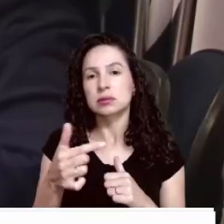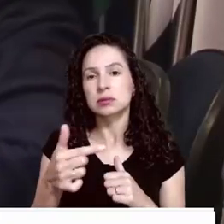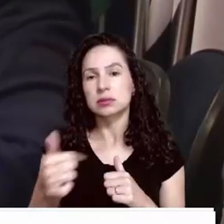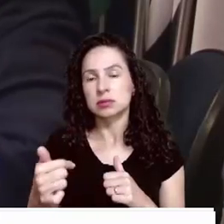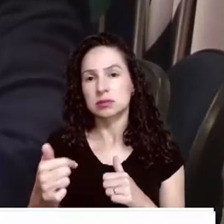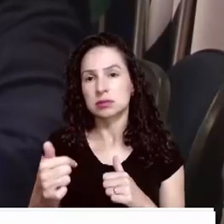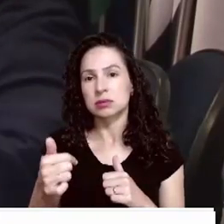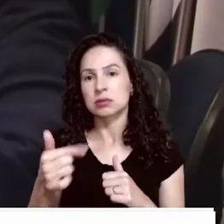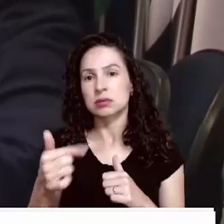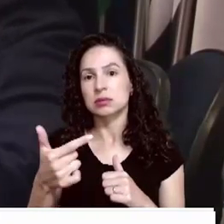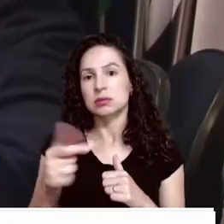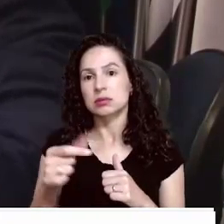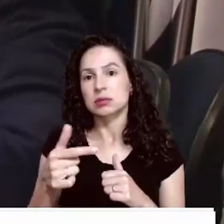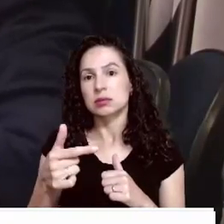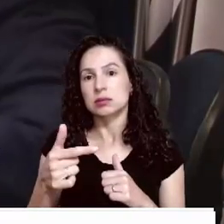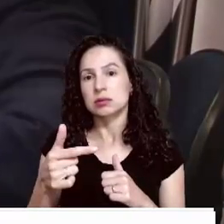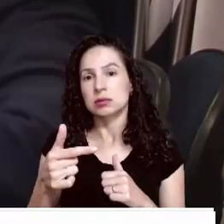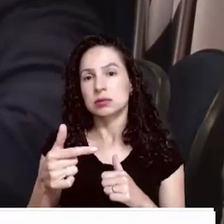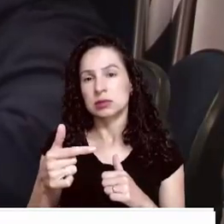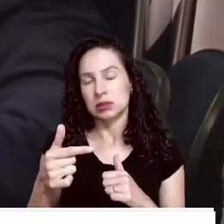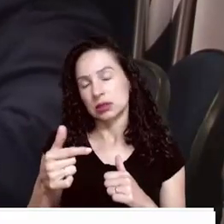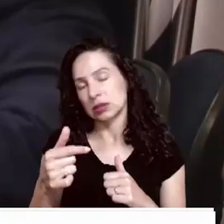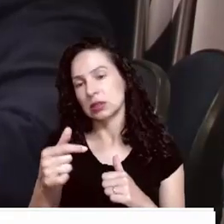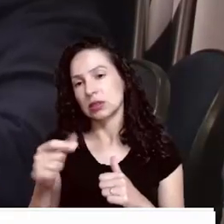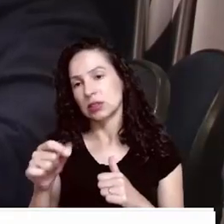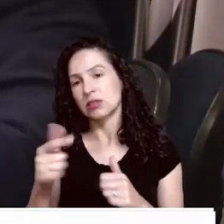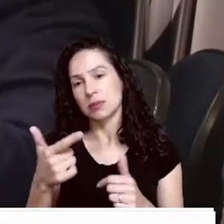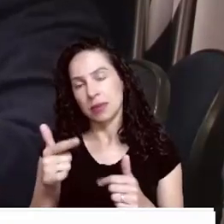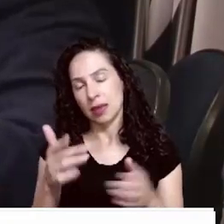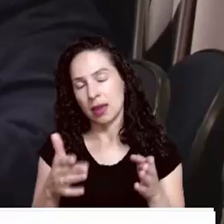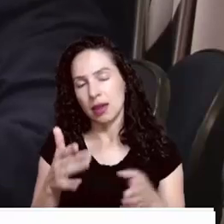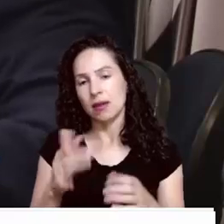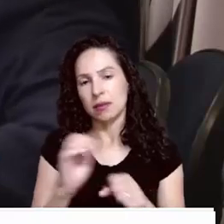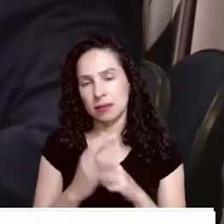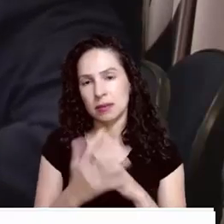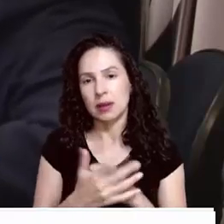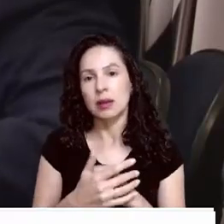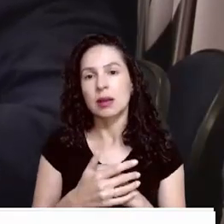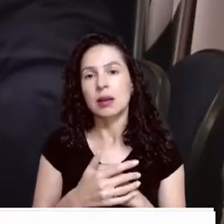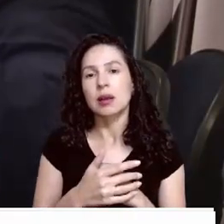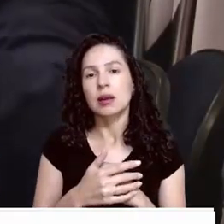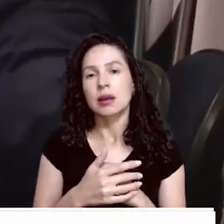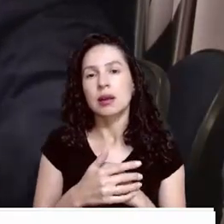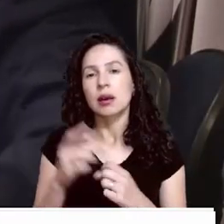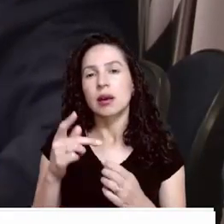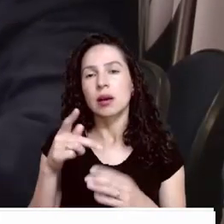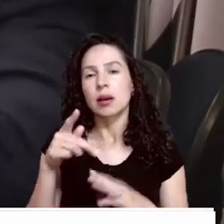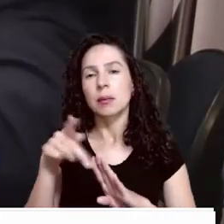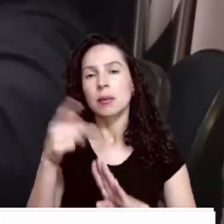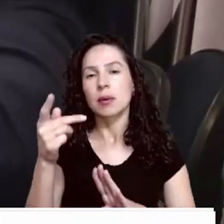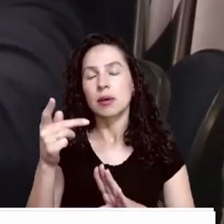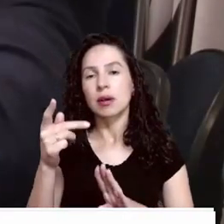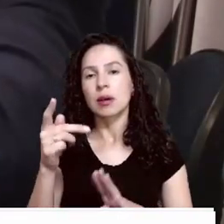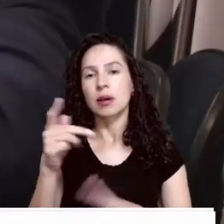2020 não teve, de acordo com a pandemia, por portaria do vereador Claudinei da Rocha,